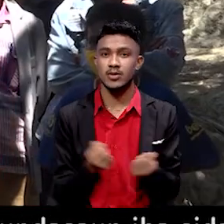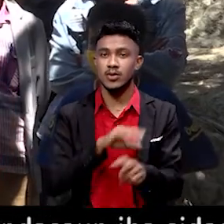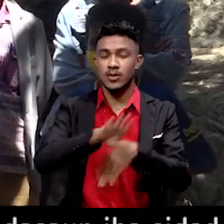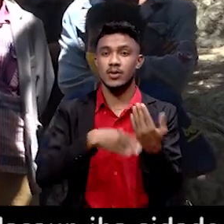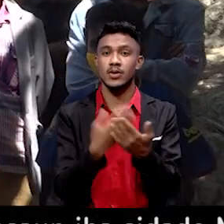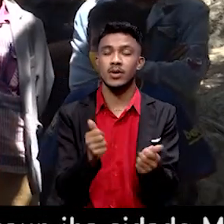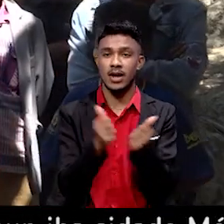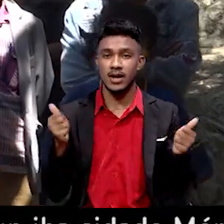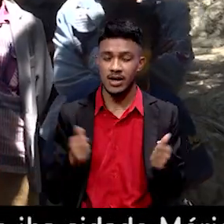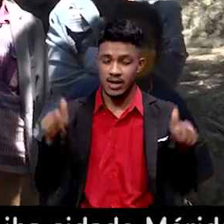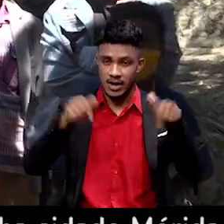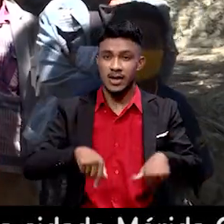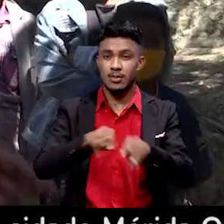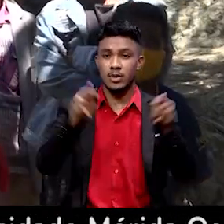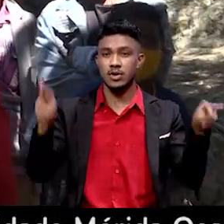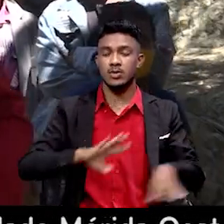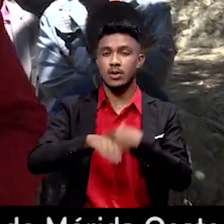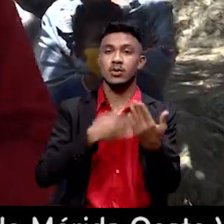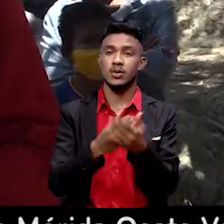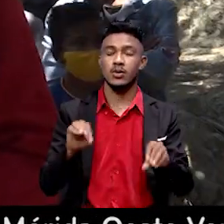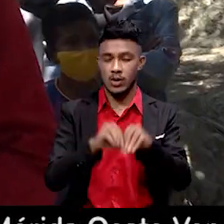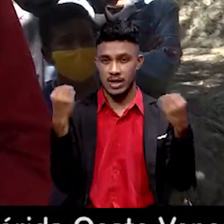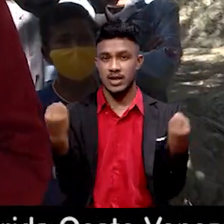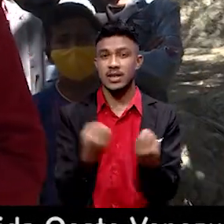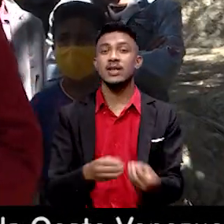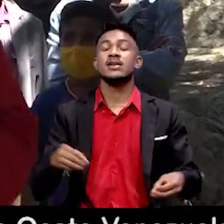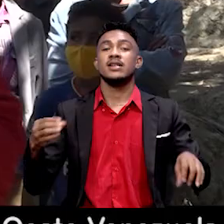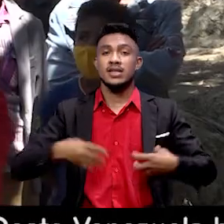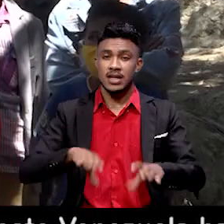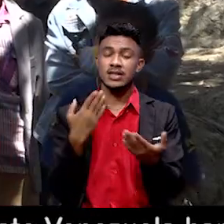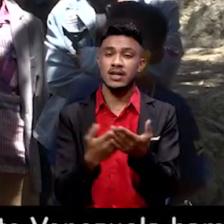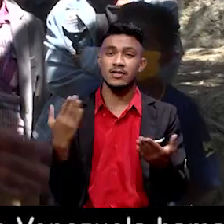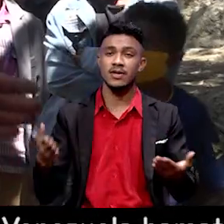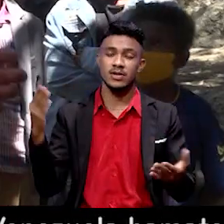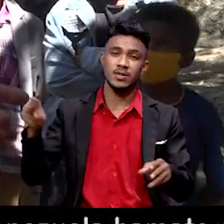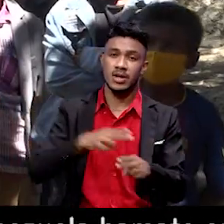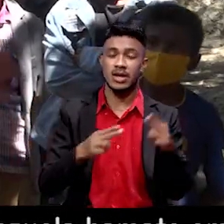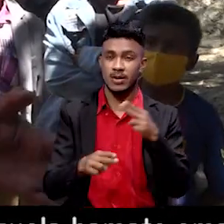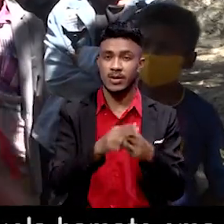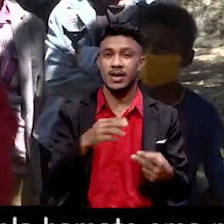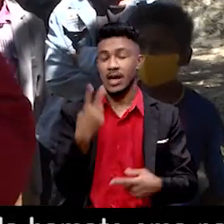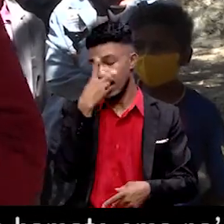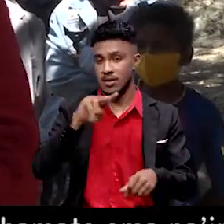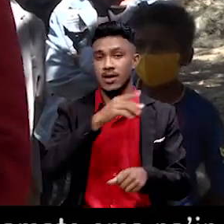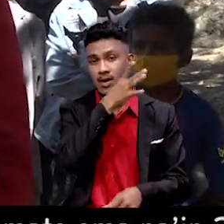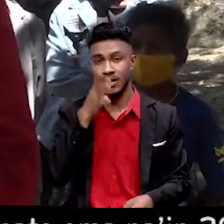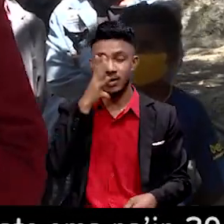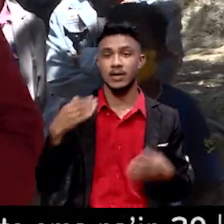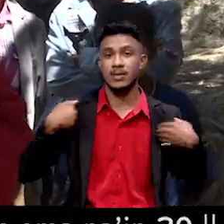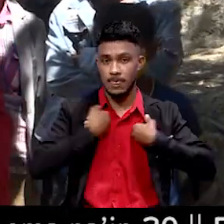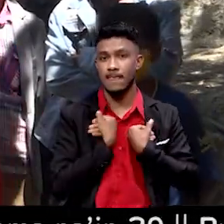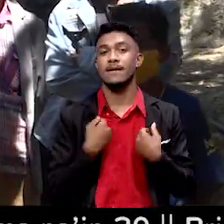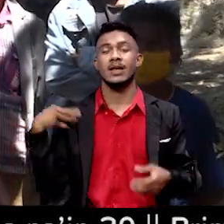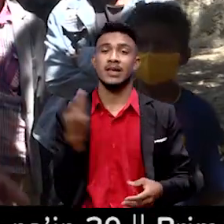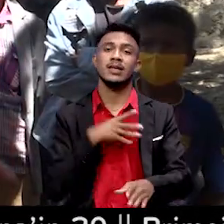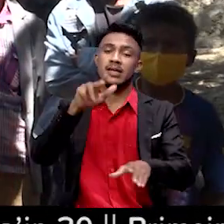aldia, nebia território nacional, ita organiza malu, lima tem que tamanata, tamatos, inclui aqui a canba, seduga tarde, e